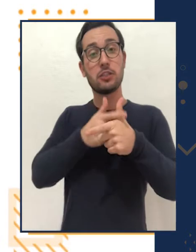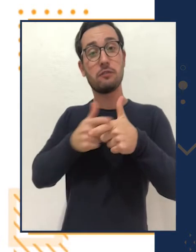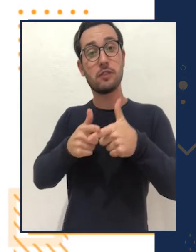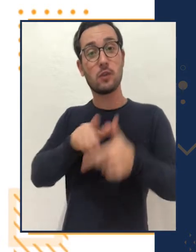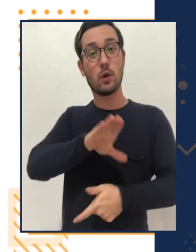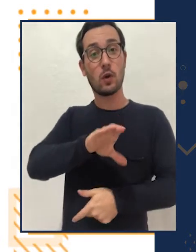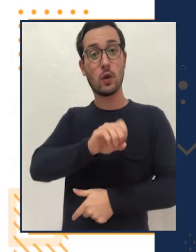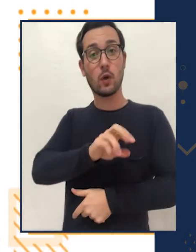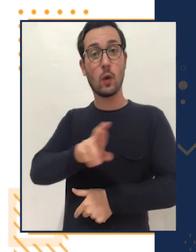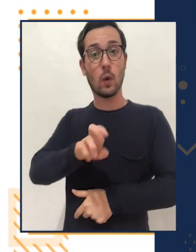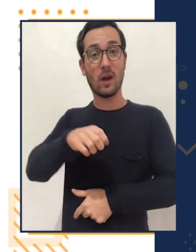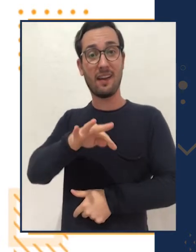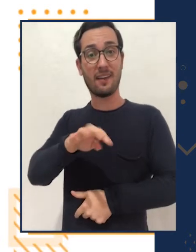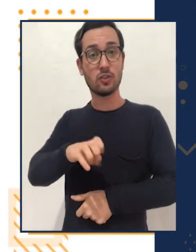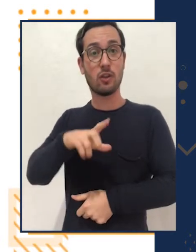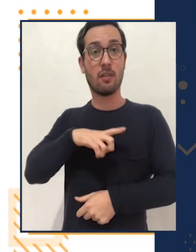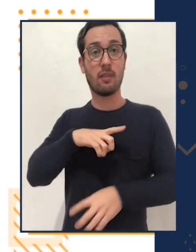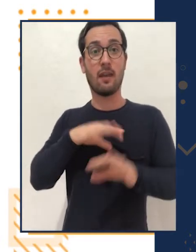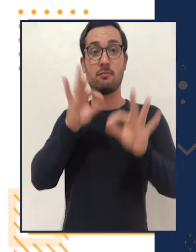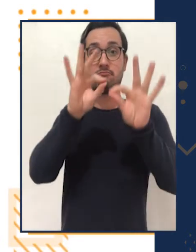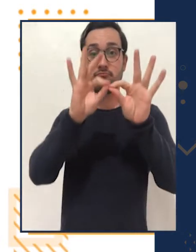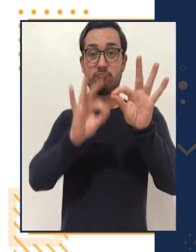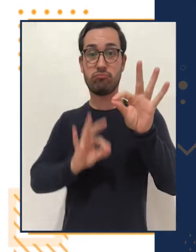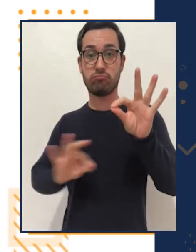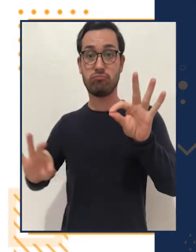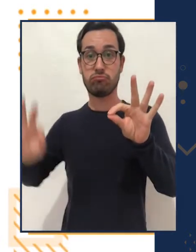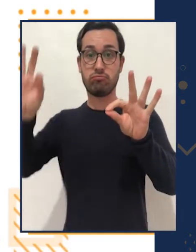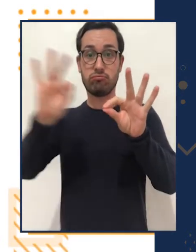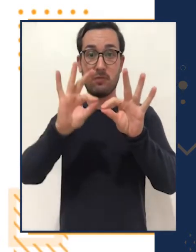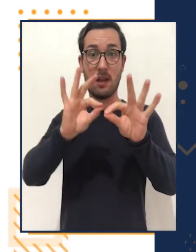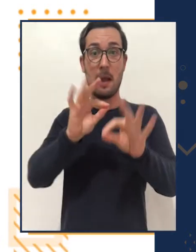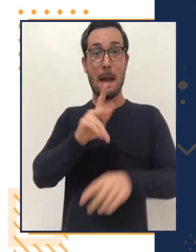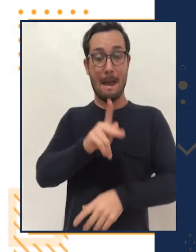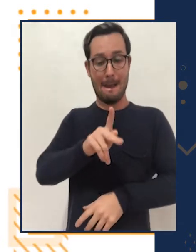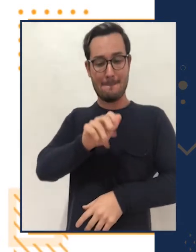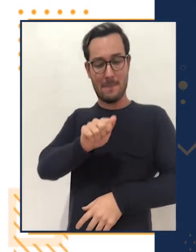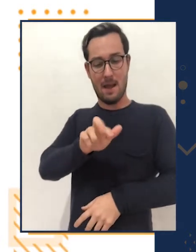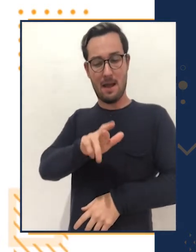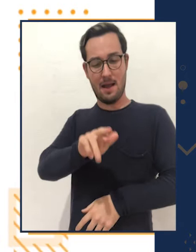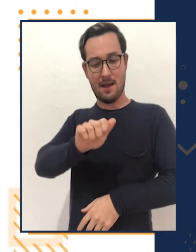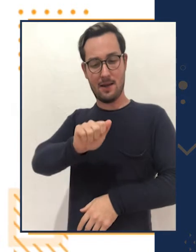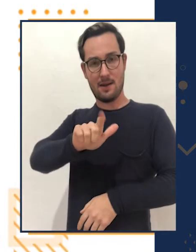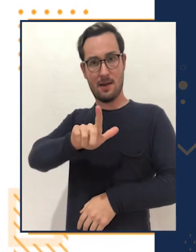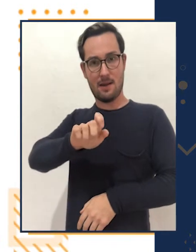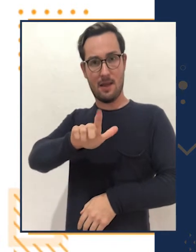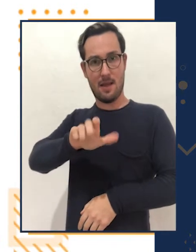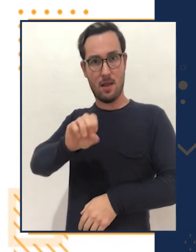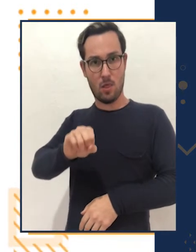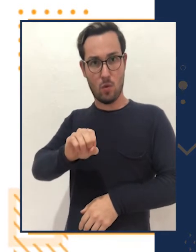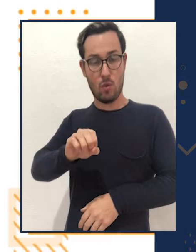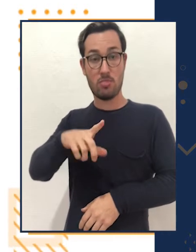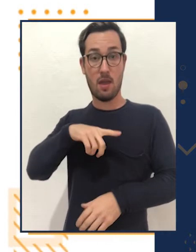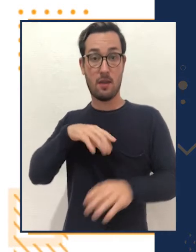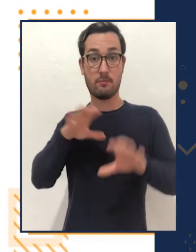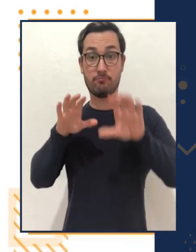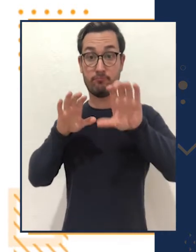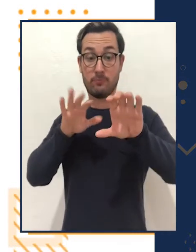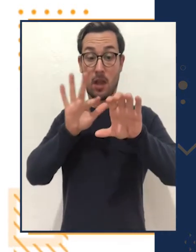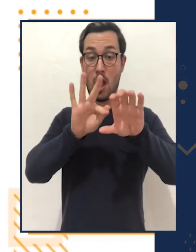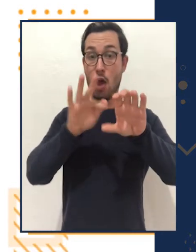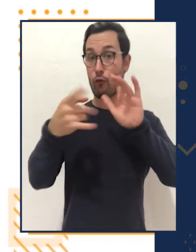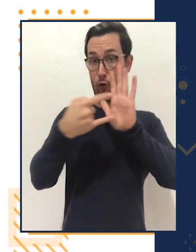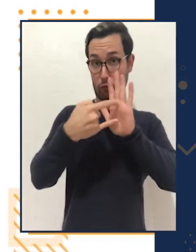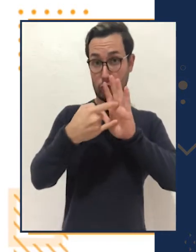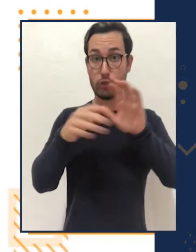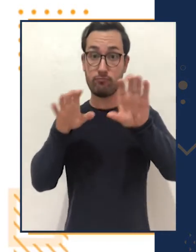para diversas aplicações ela se torna bem útil e bem prática. E no divisor